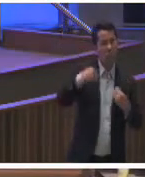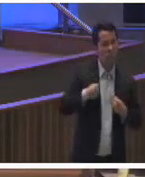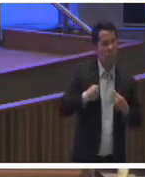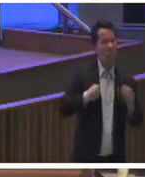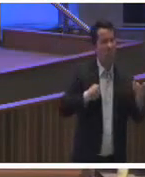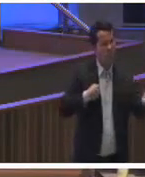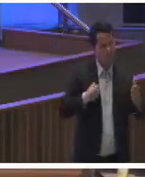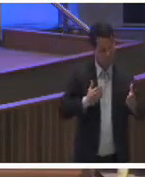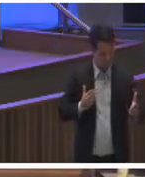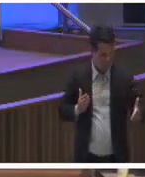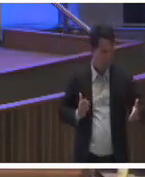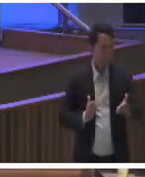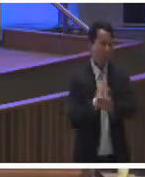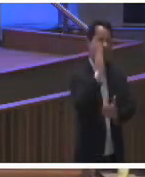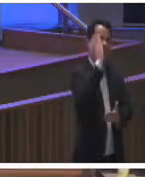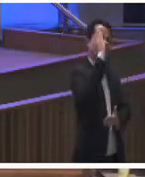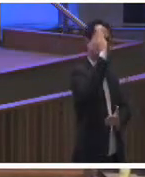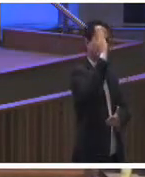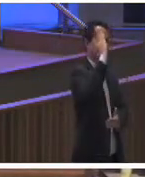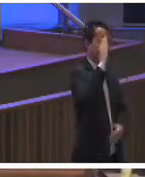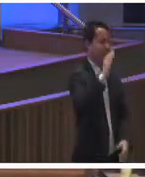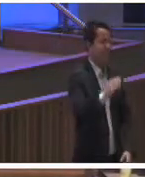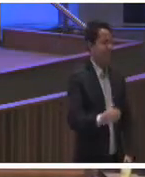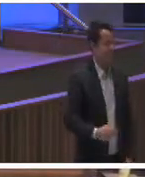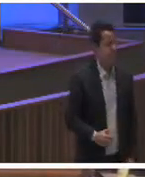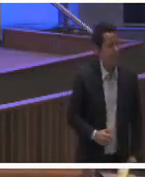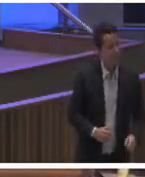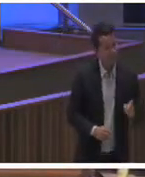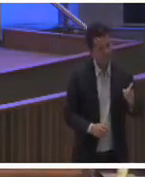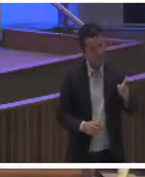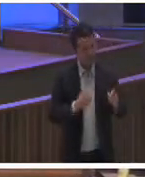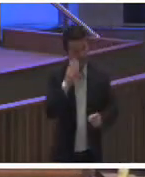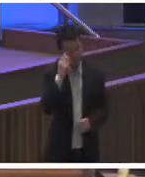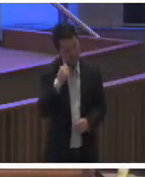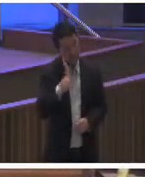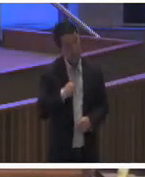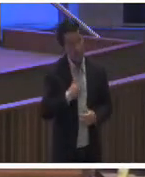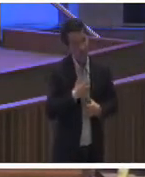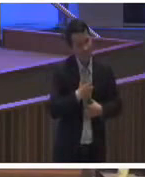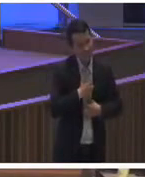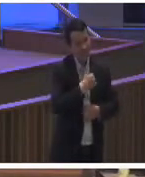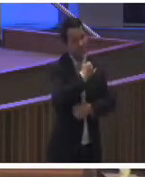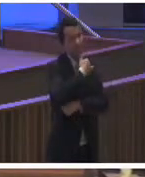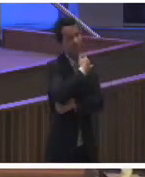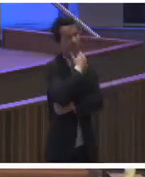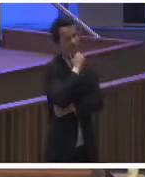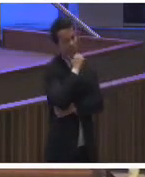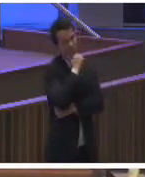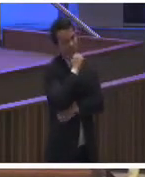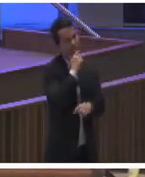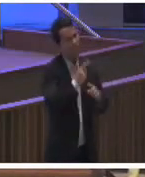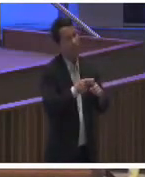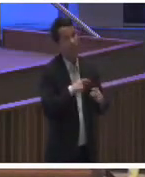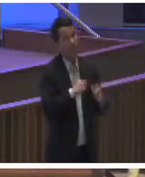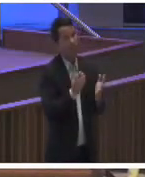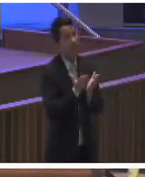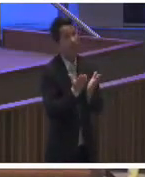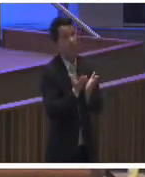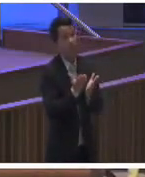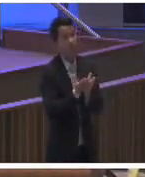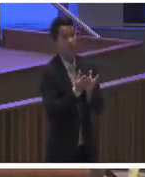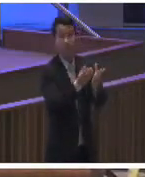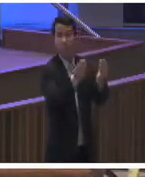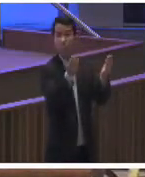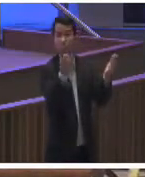estar operantes na nossa vida. Sabe qual é a minha tristeza? Que muito crente coloca as armas